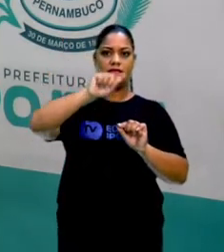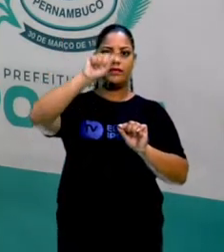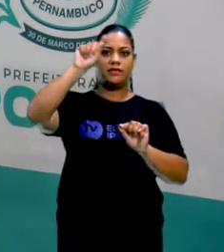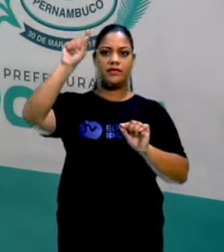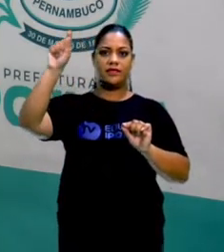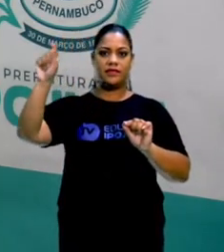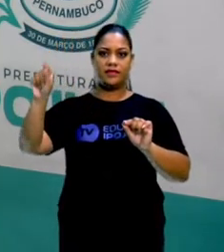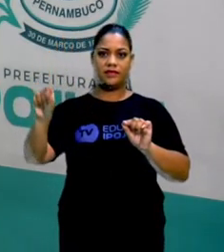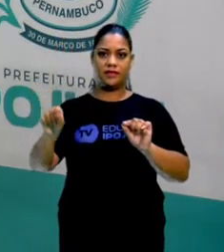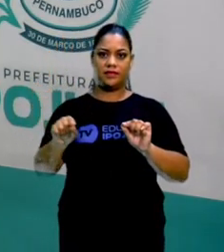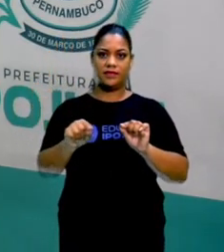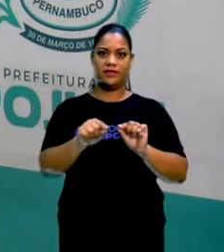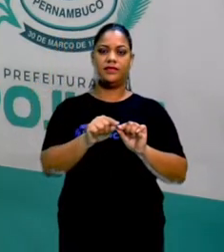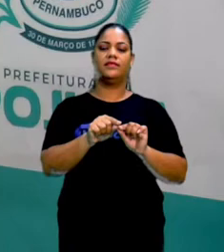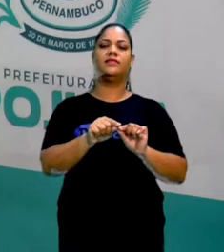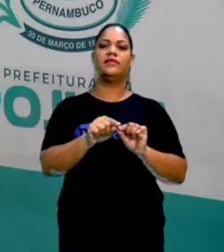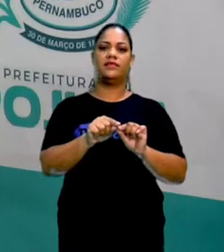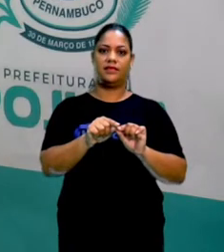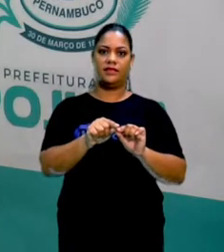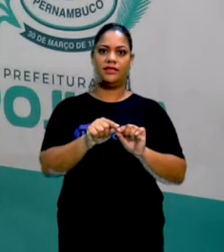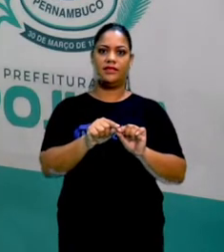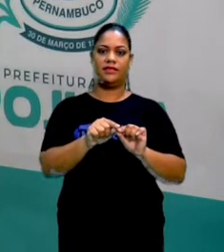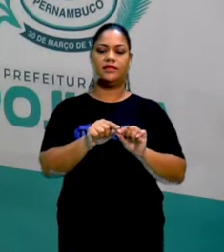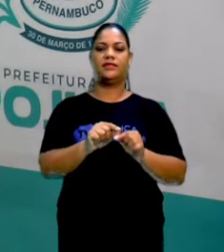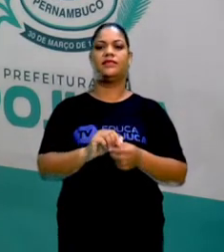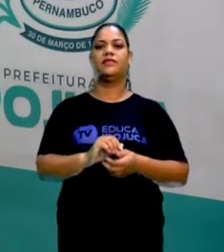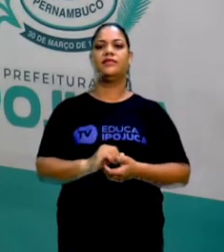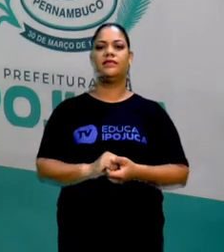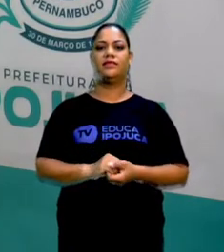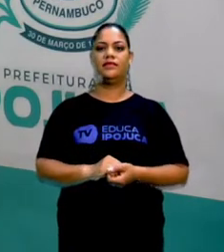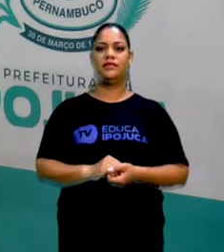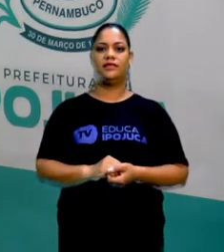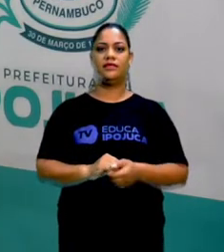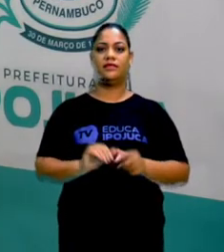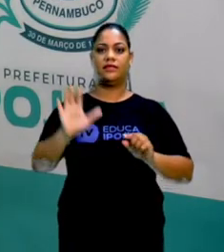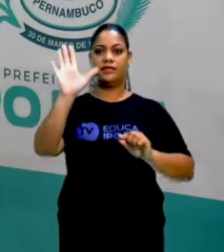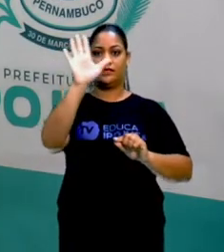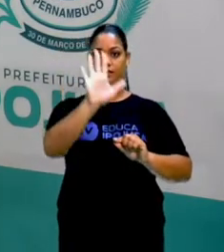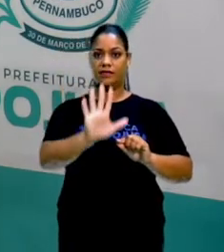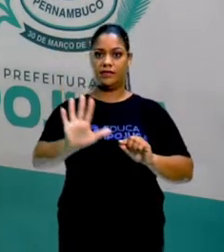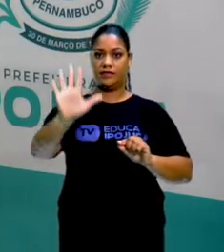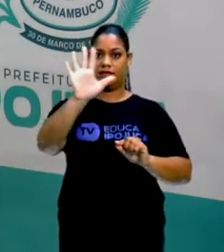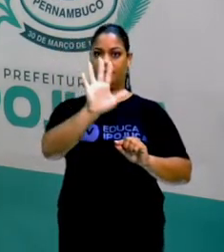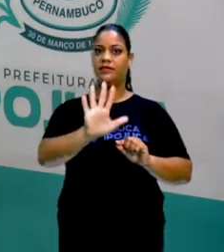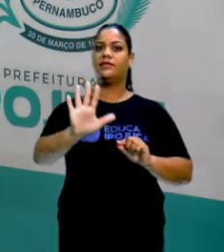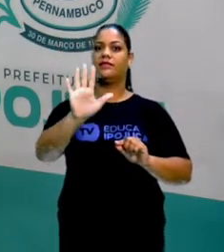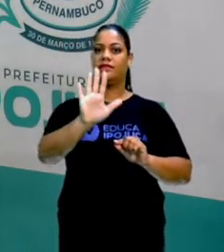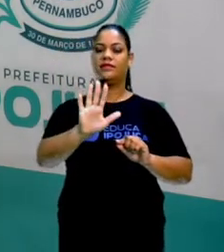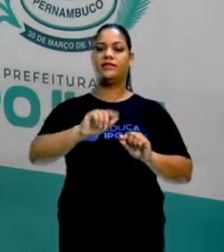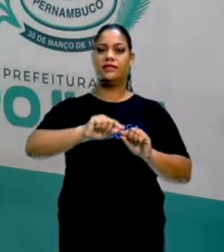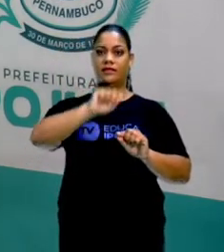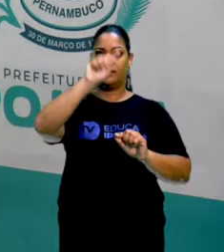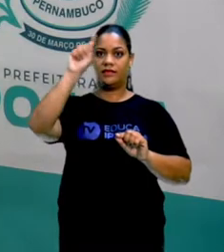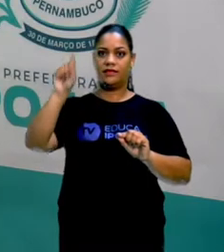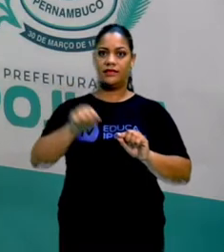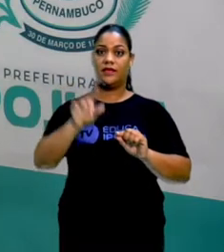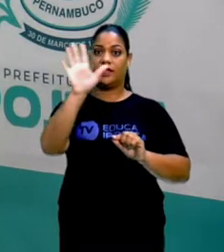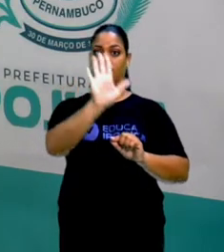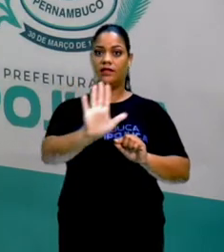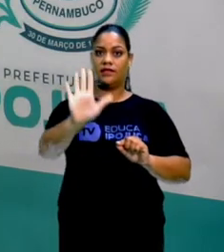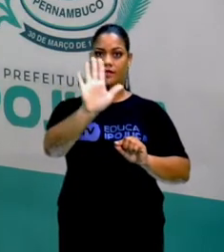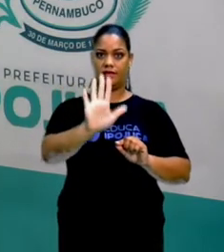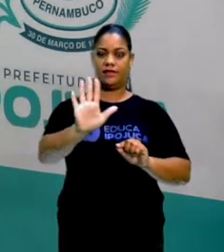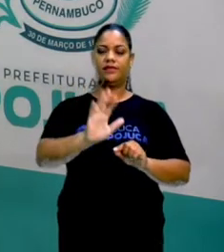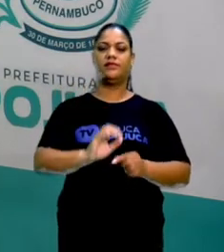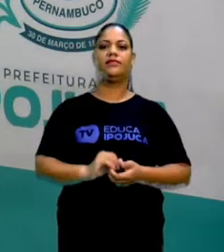a linha que fecha o círculo. O círculo é o que tem dentro da circunferência, é todo o espaço que